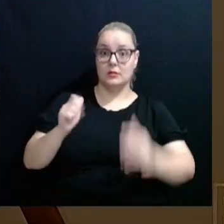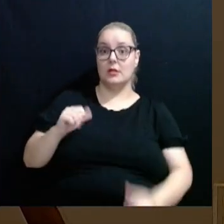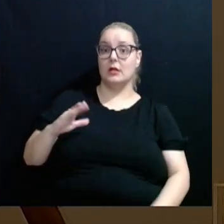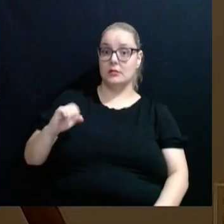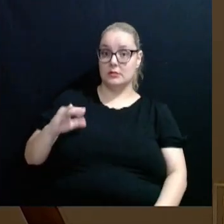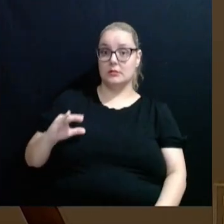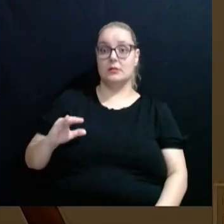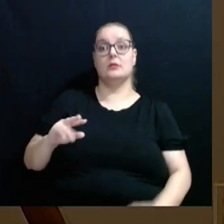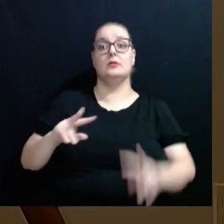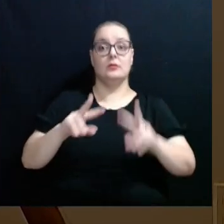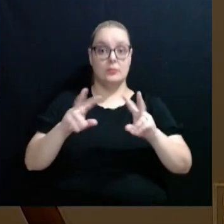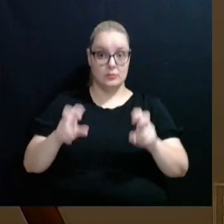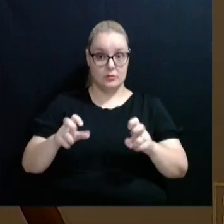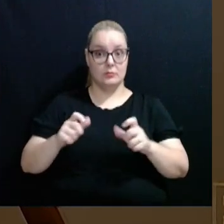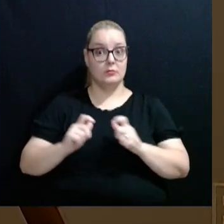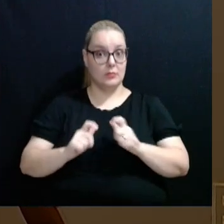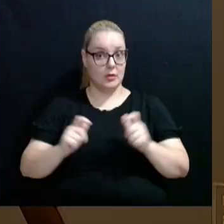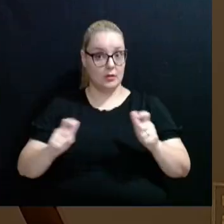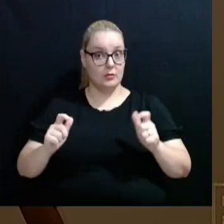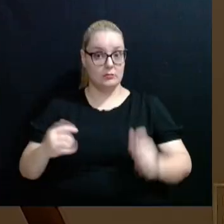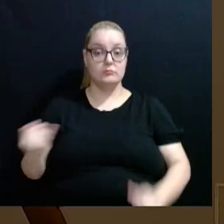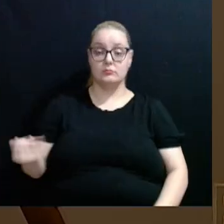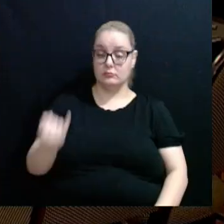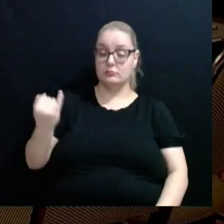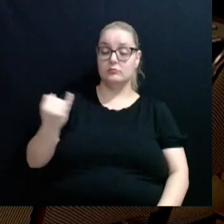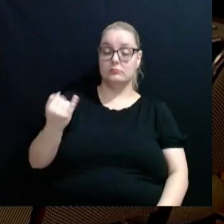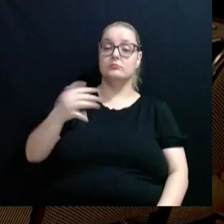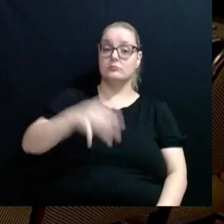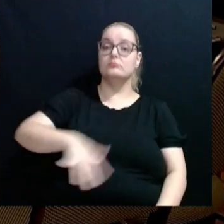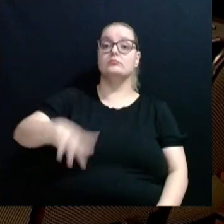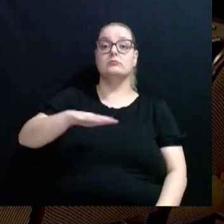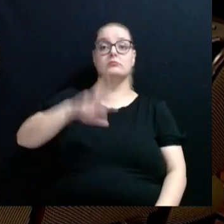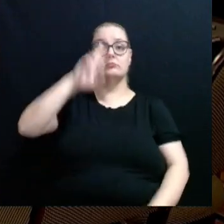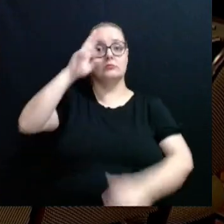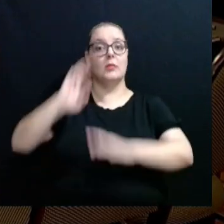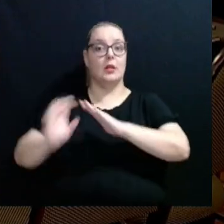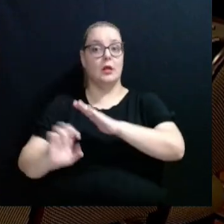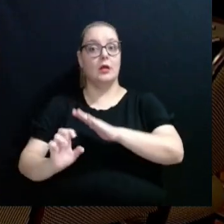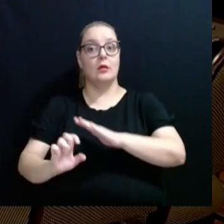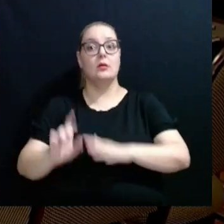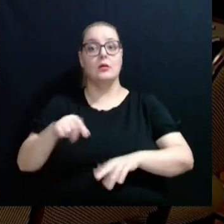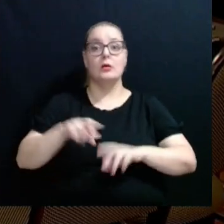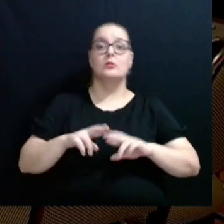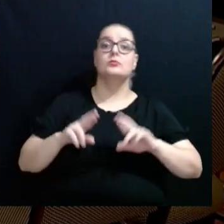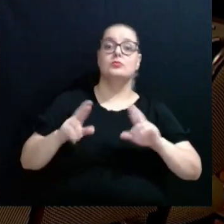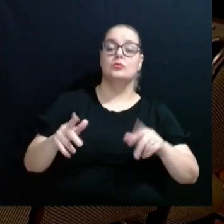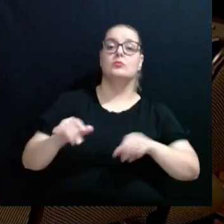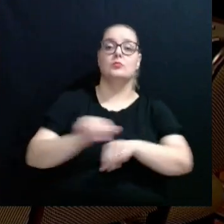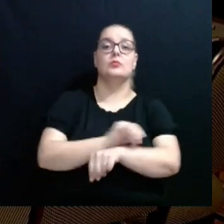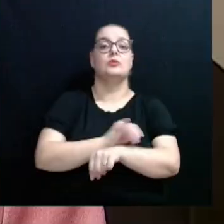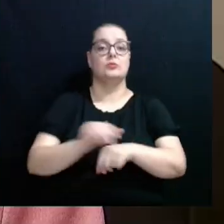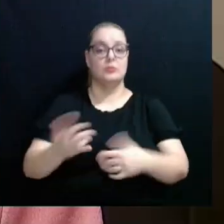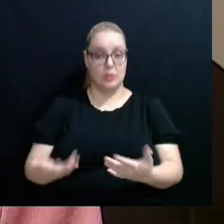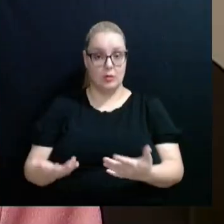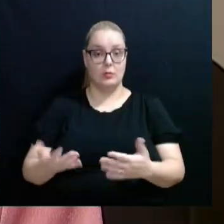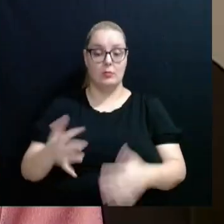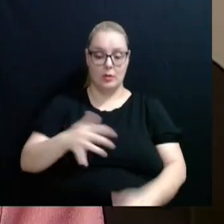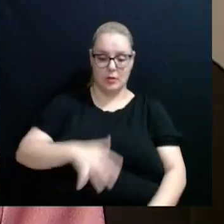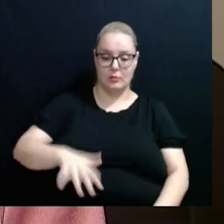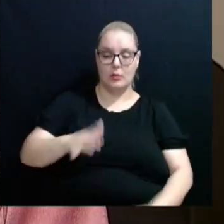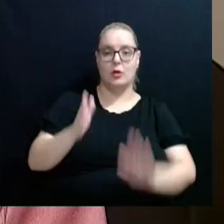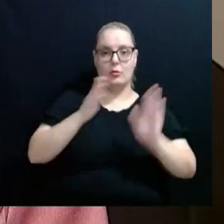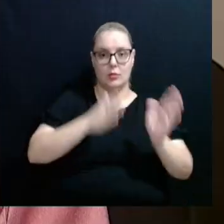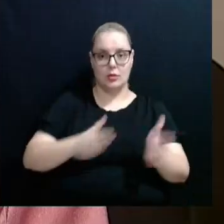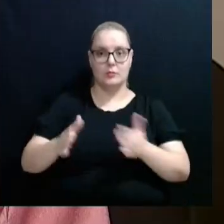cada vez mais relevância no ambiente empresarial e é um diferencial estratégico para o setor produtivo. A associação